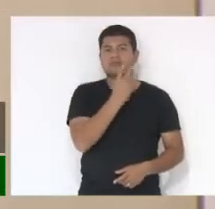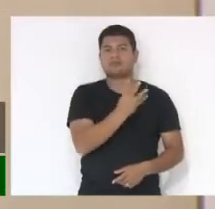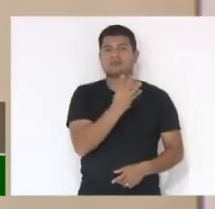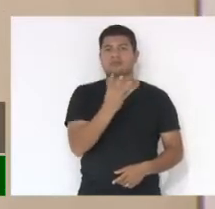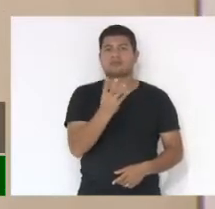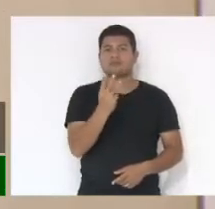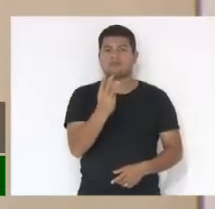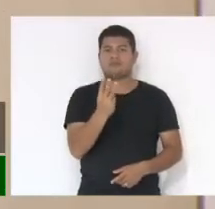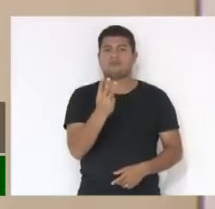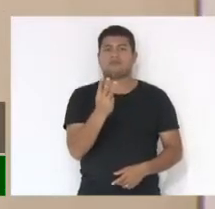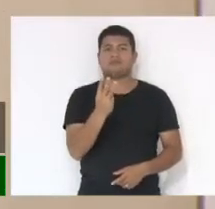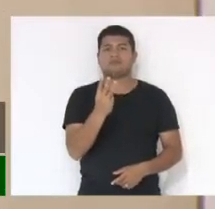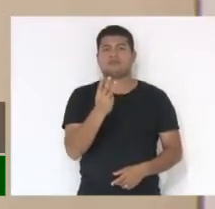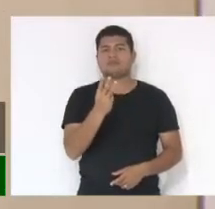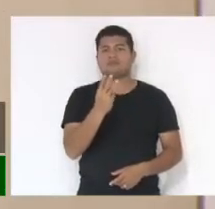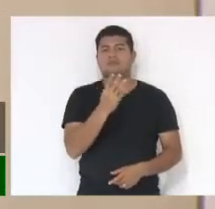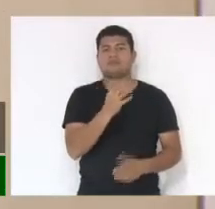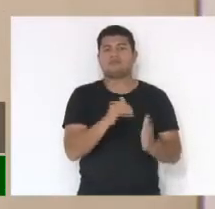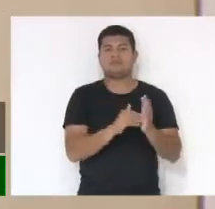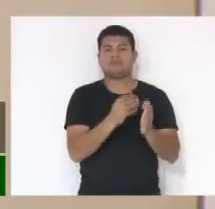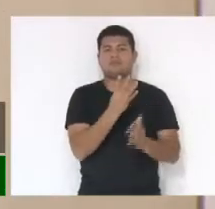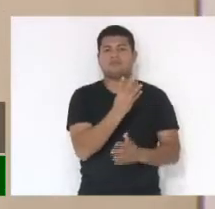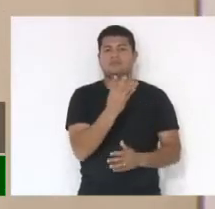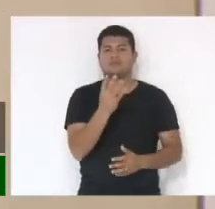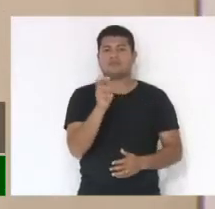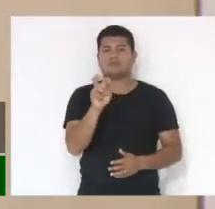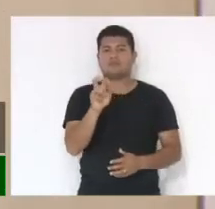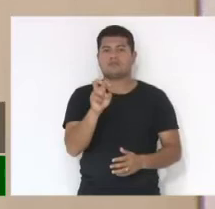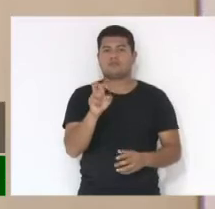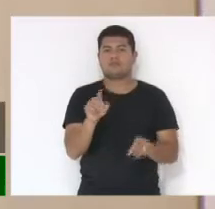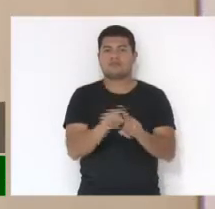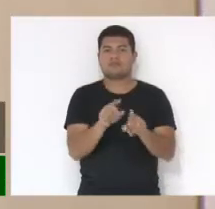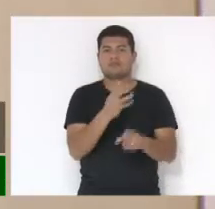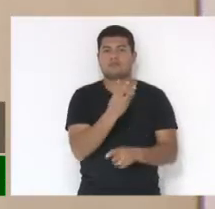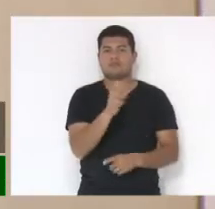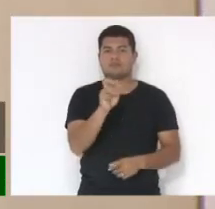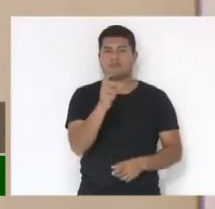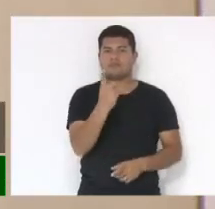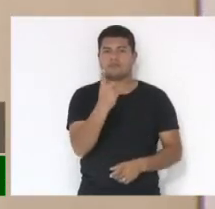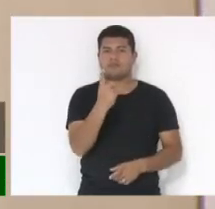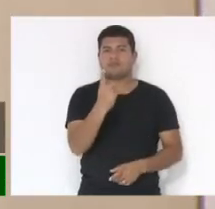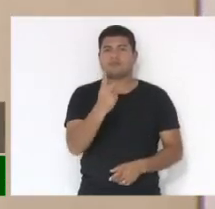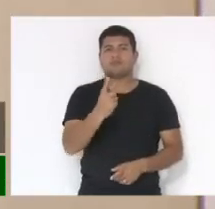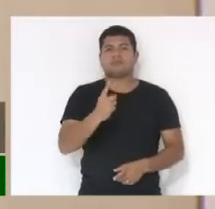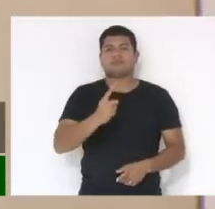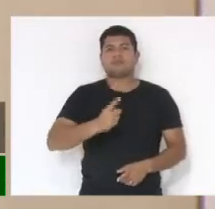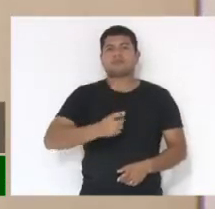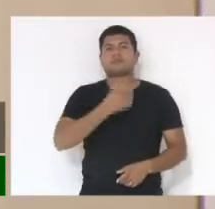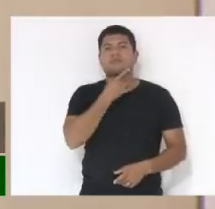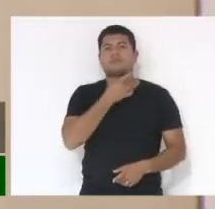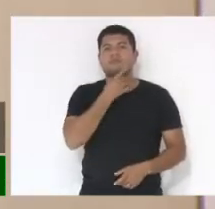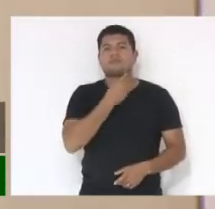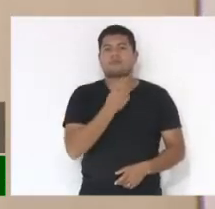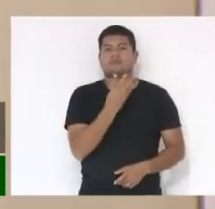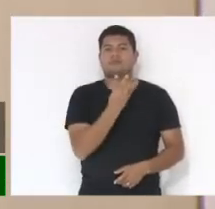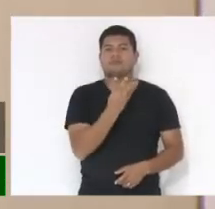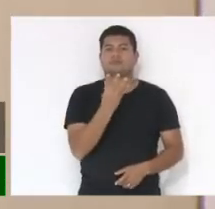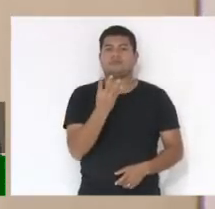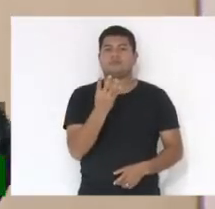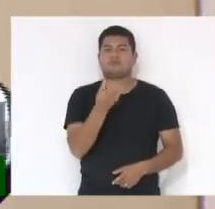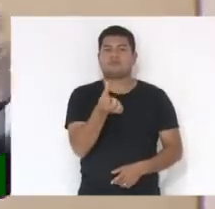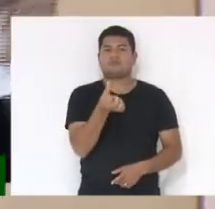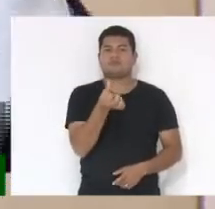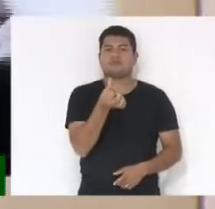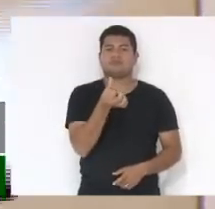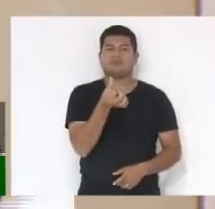Indicação 443 a 445 e 451, autoria deputado Valdir Cobalcini. Indicação 446,